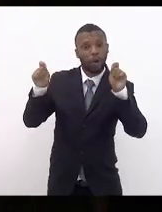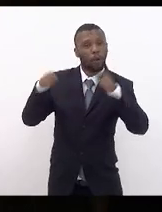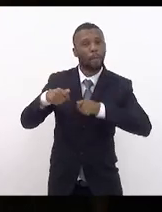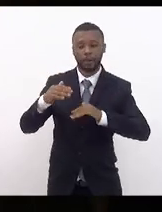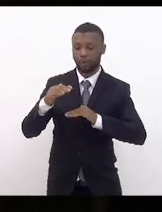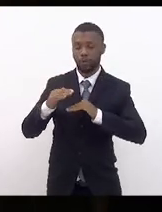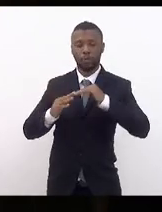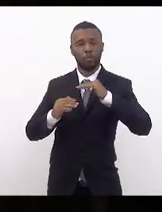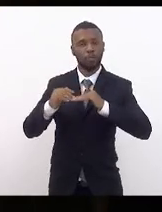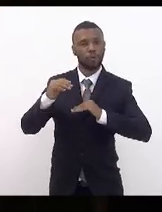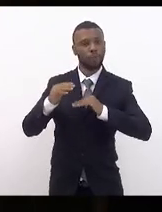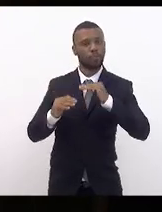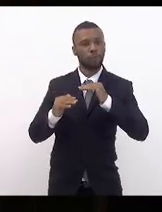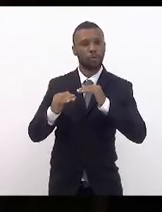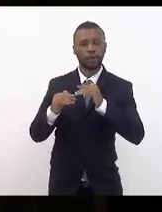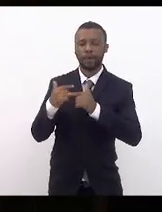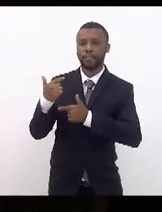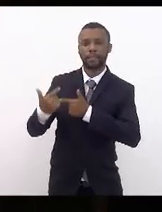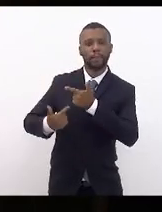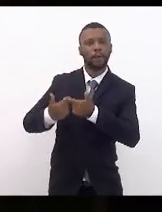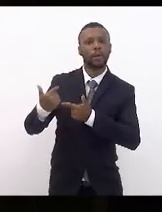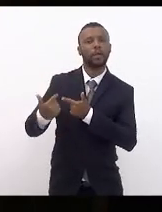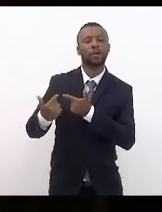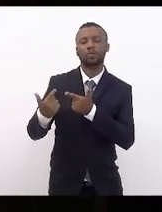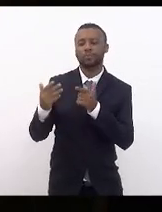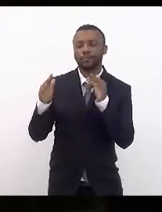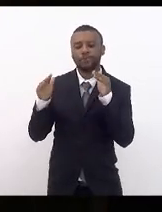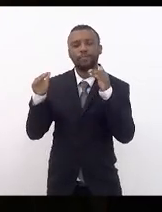profissional, servindo ao seu povo.